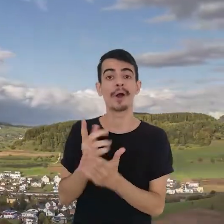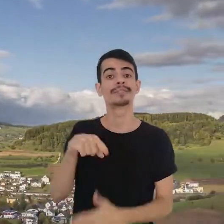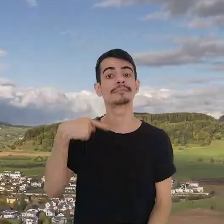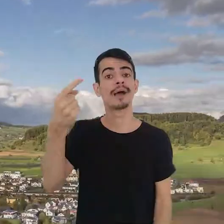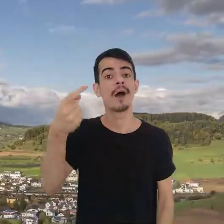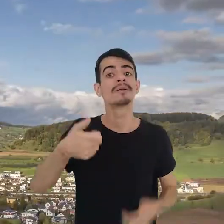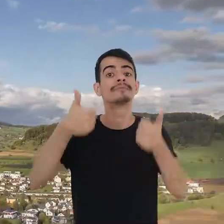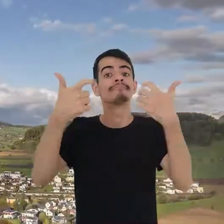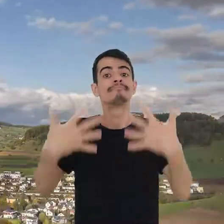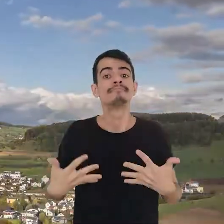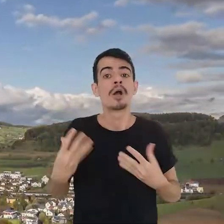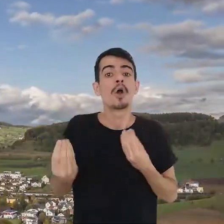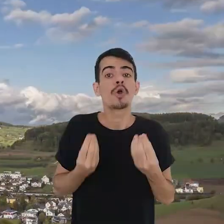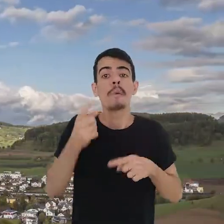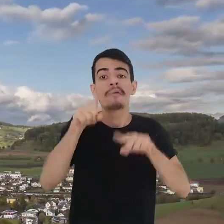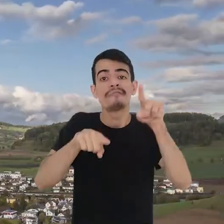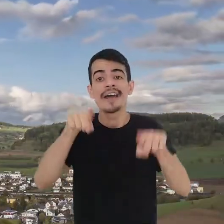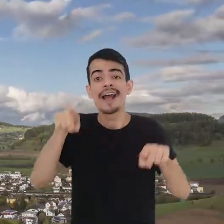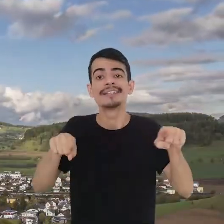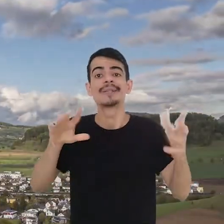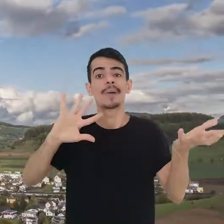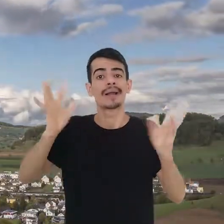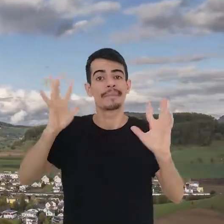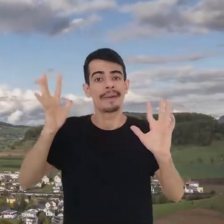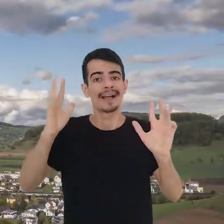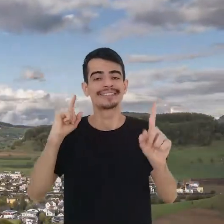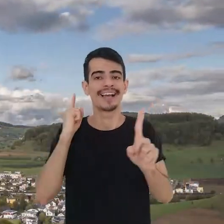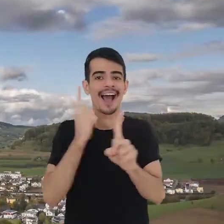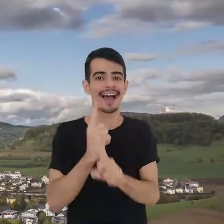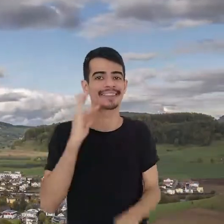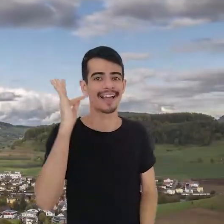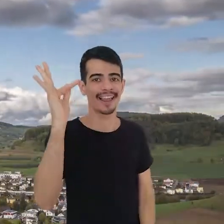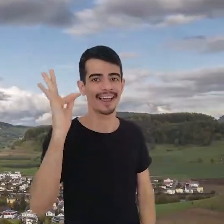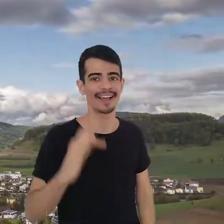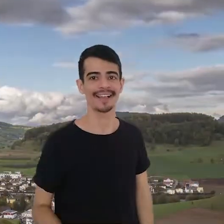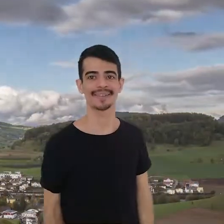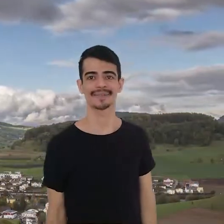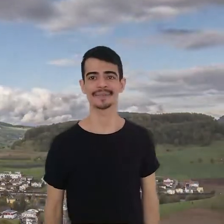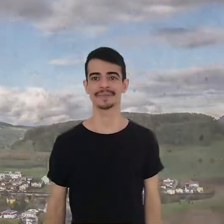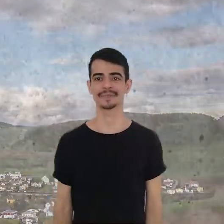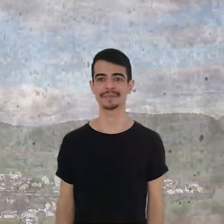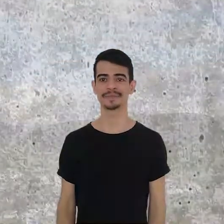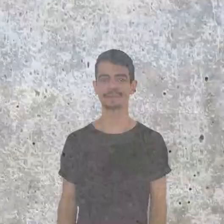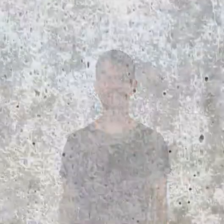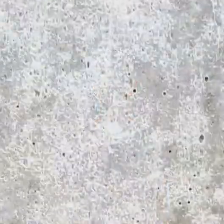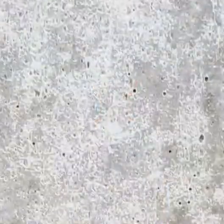curso, falaremos sobre os modos de variabilidade climática. Até lá!